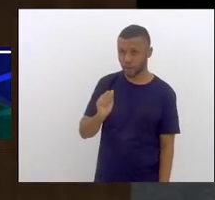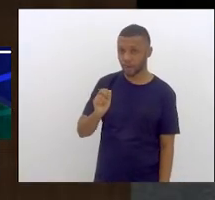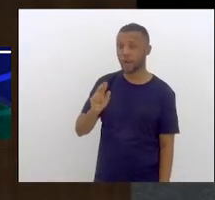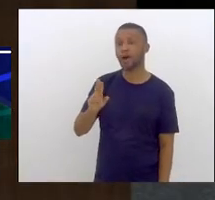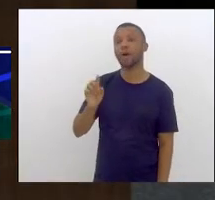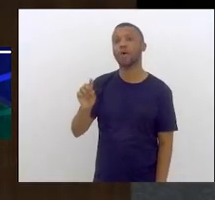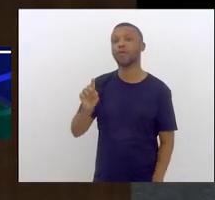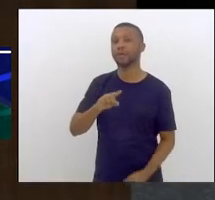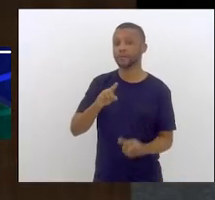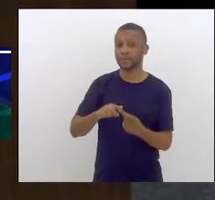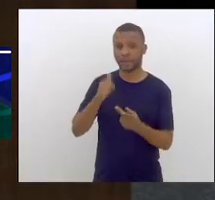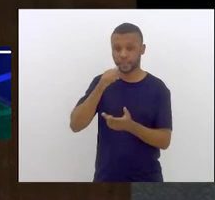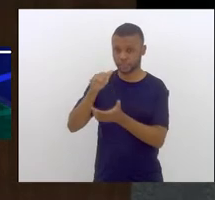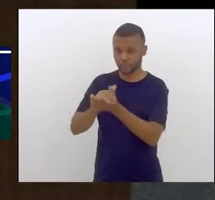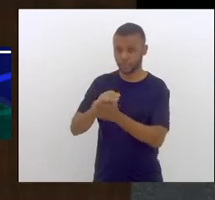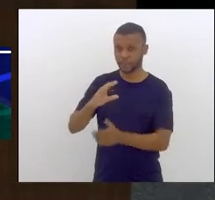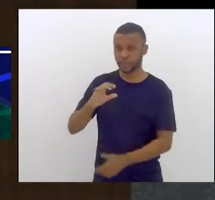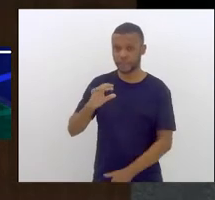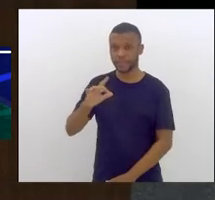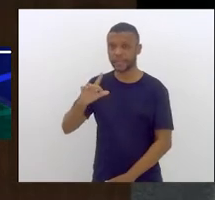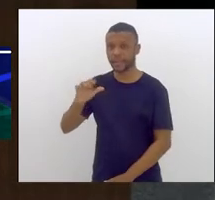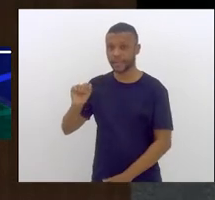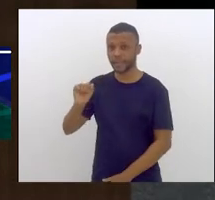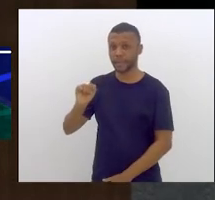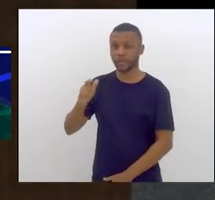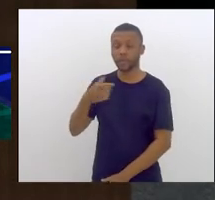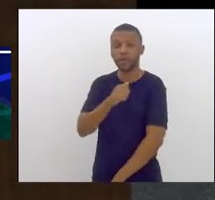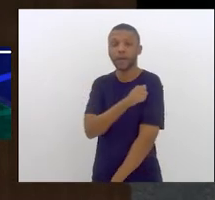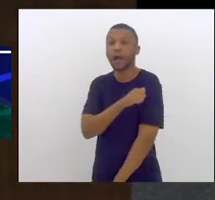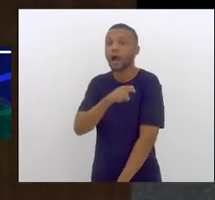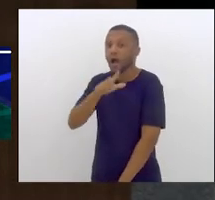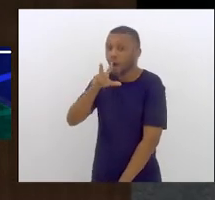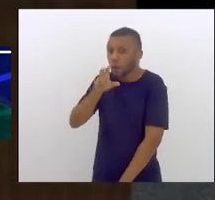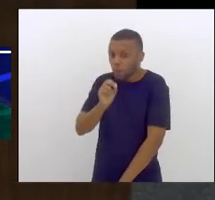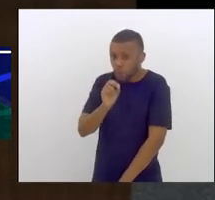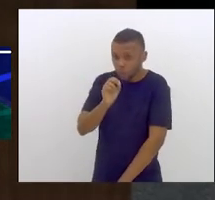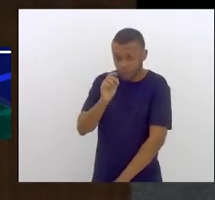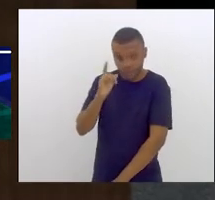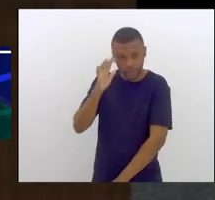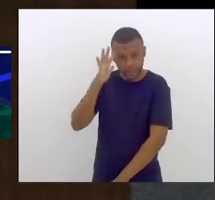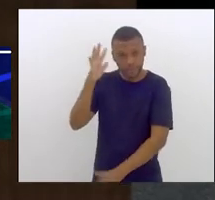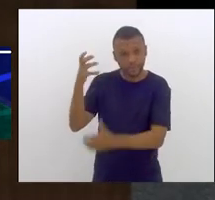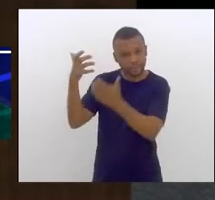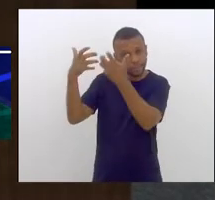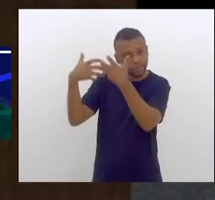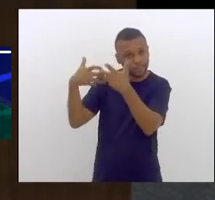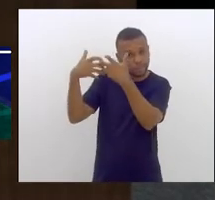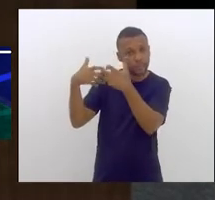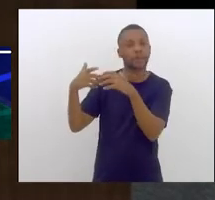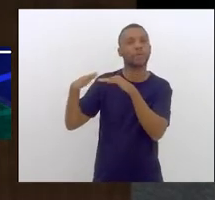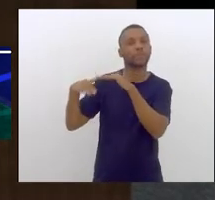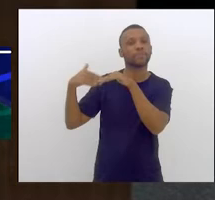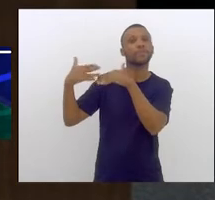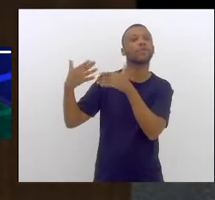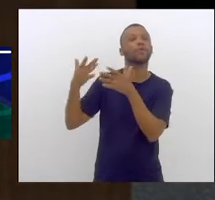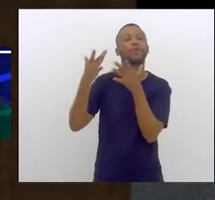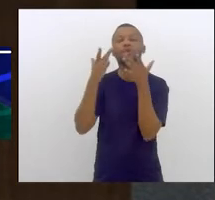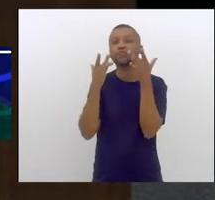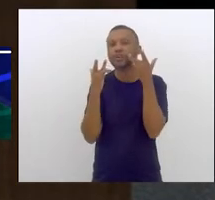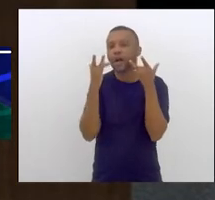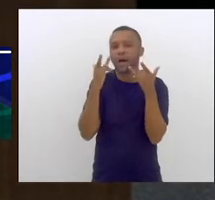no curso que ele tinha sobre teatro do oprimido. É uma questão, uma das linhas que ele desenvolveu também, teatro